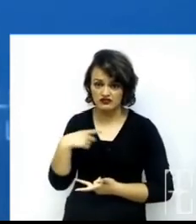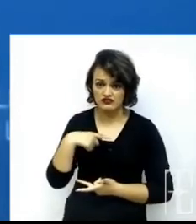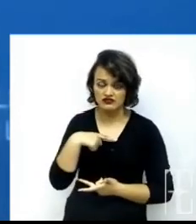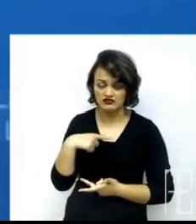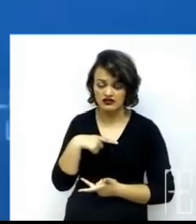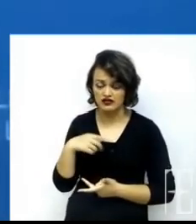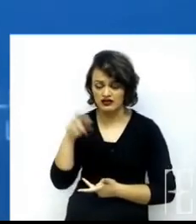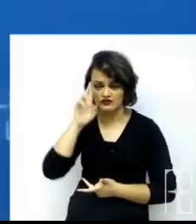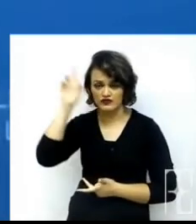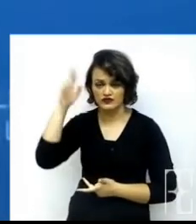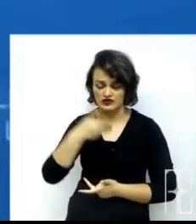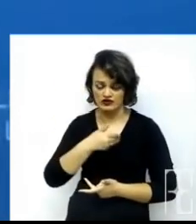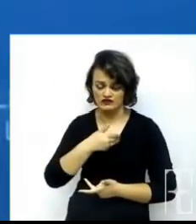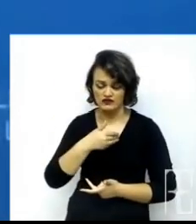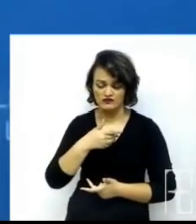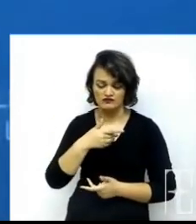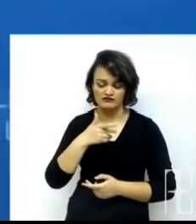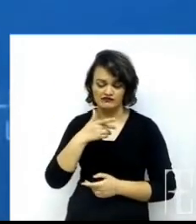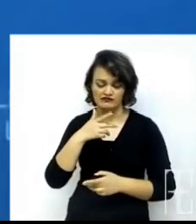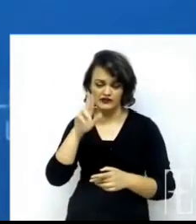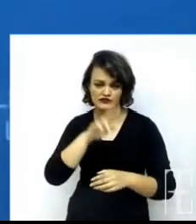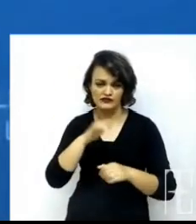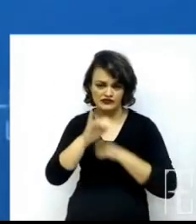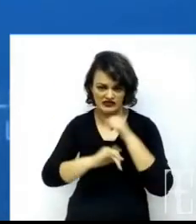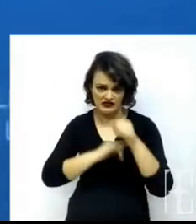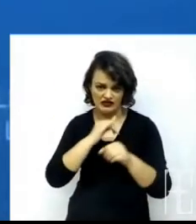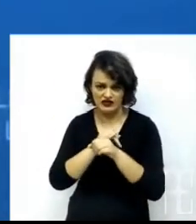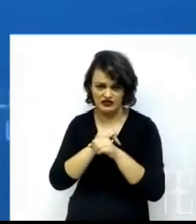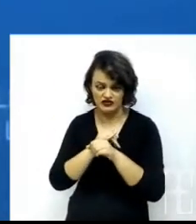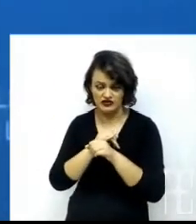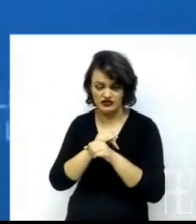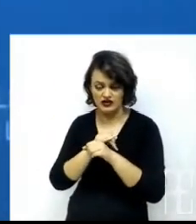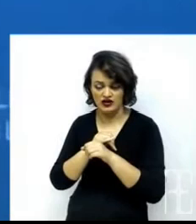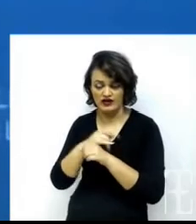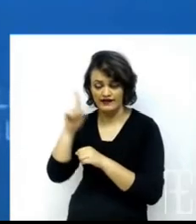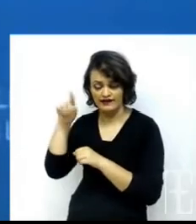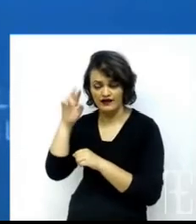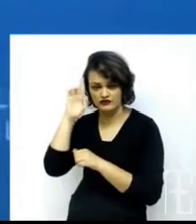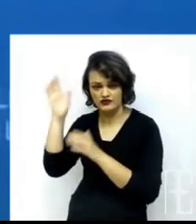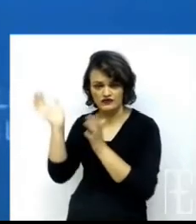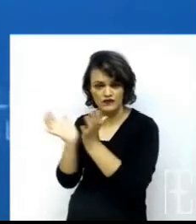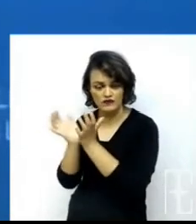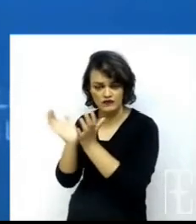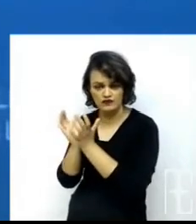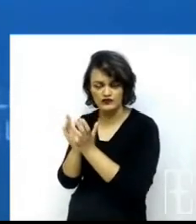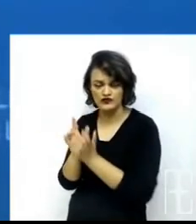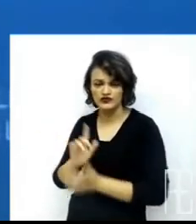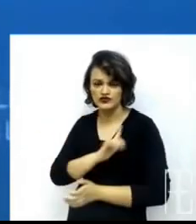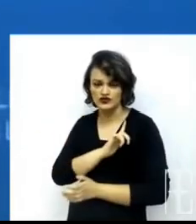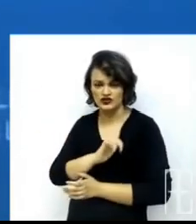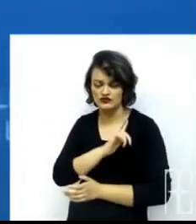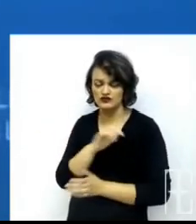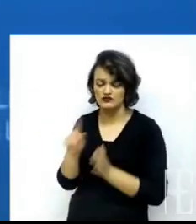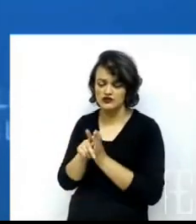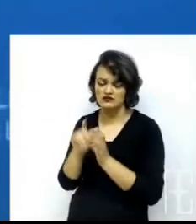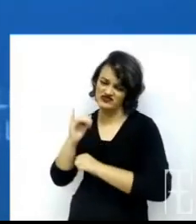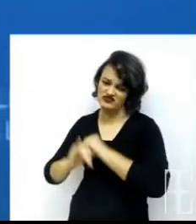a governança da internet, liderada pelo Comitê Gestor da